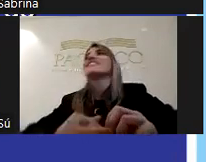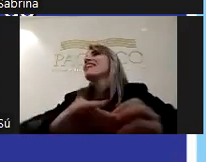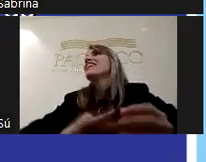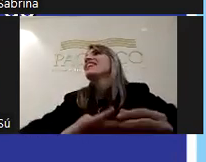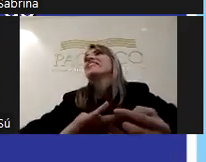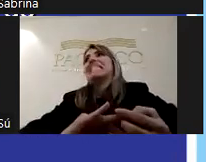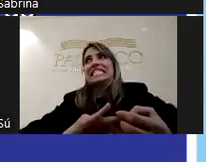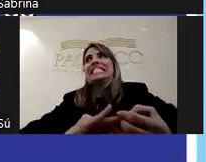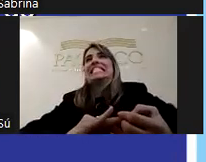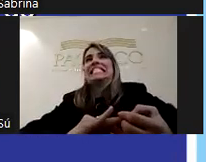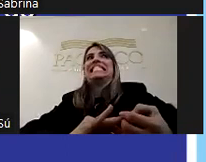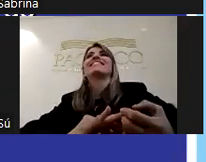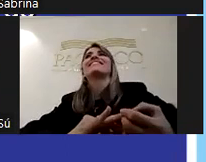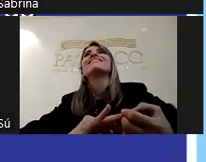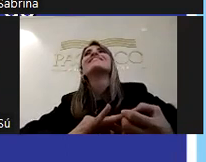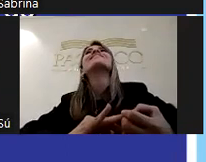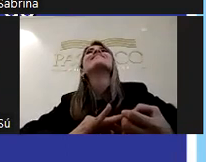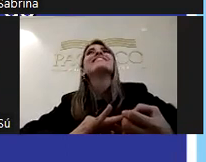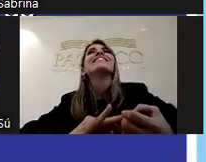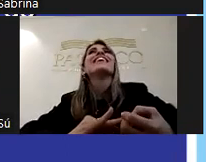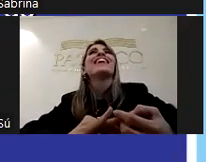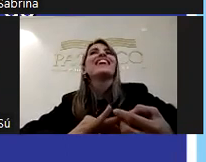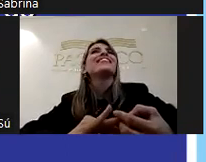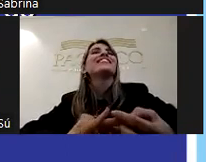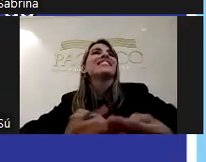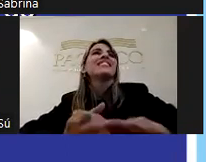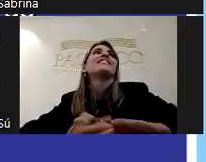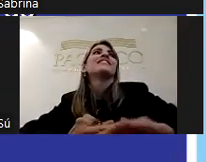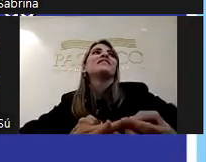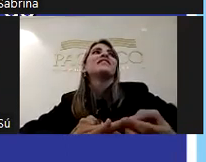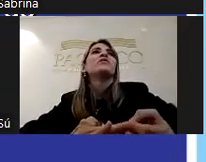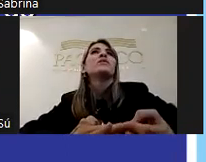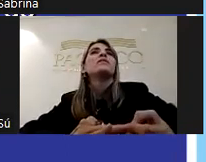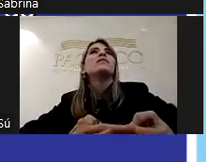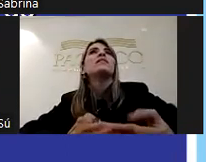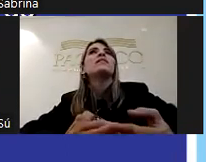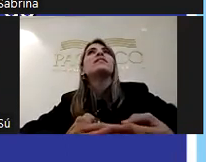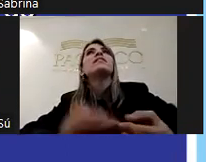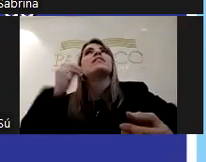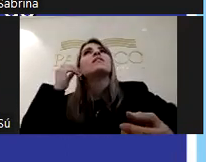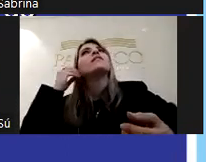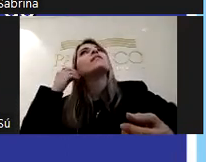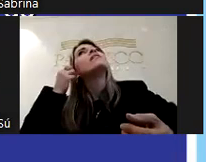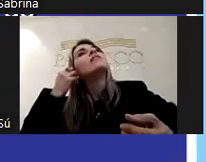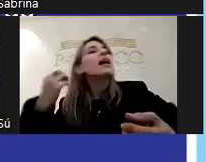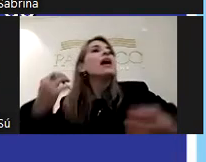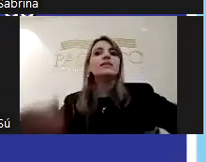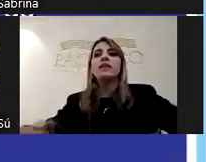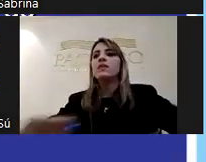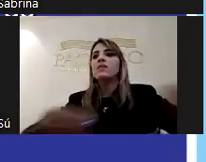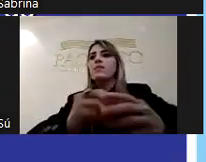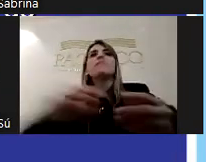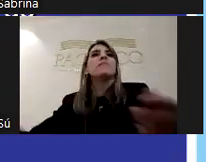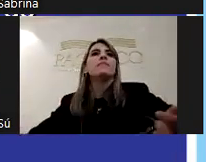uma divulgação do curso de psicanálise. Mas eles não tinham um aspecto de ser homossexual.